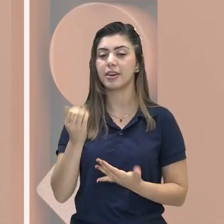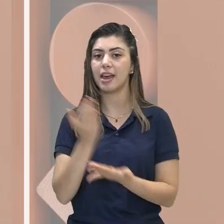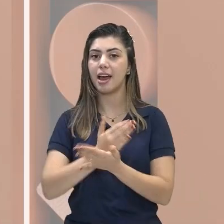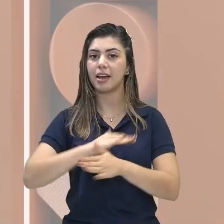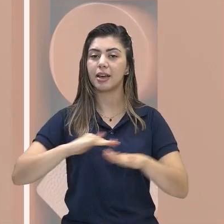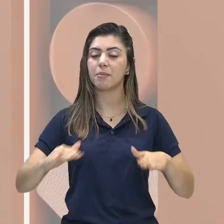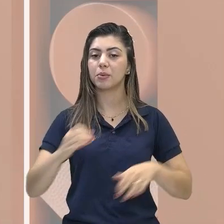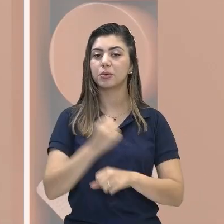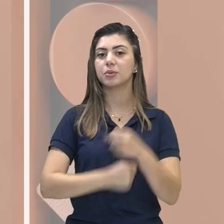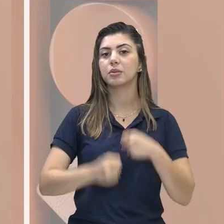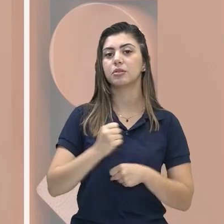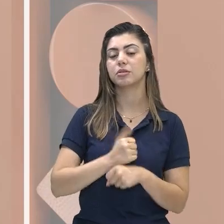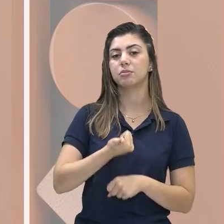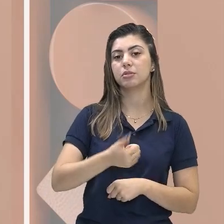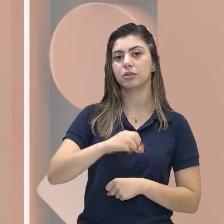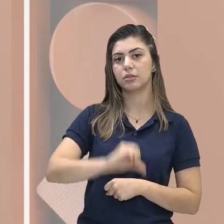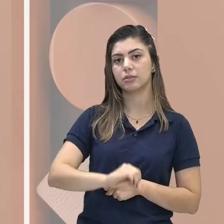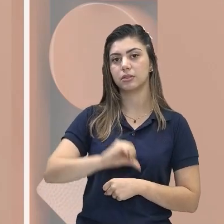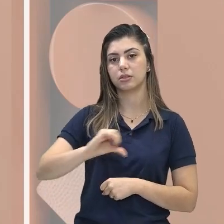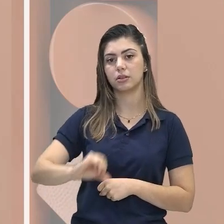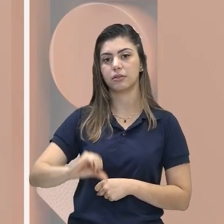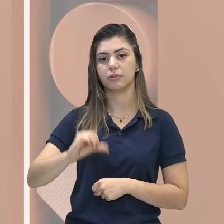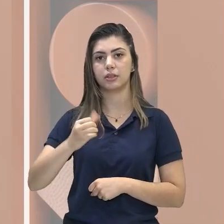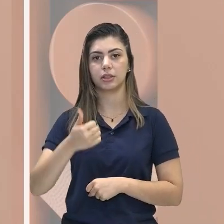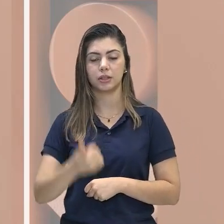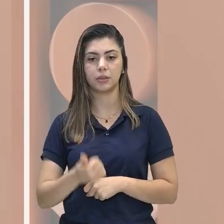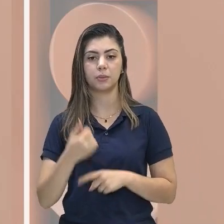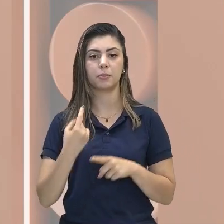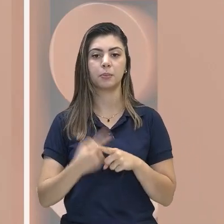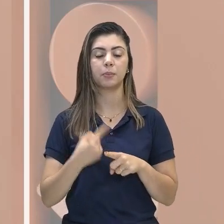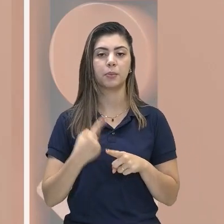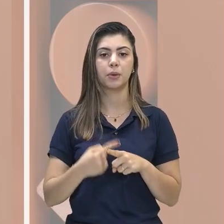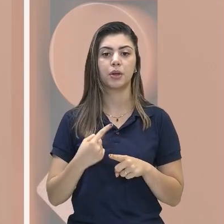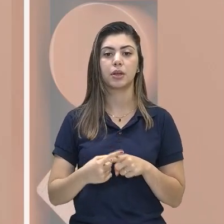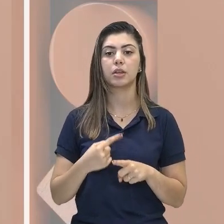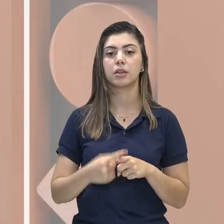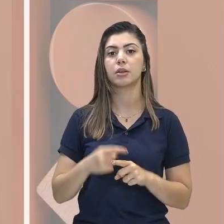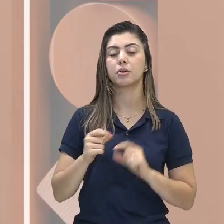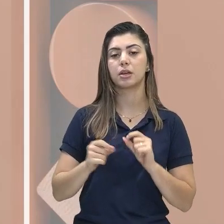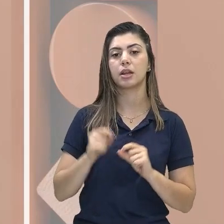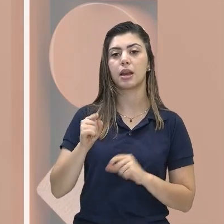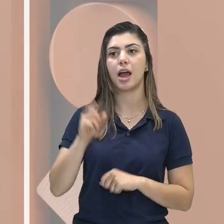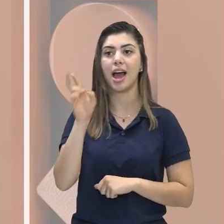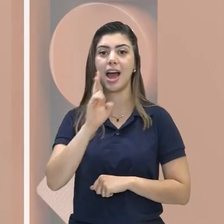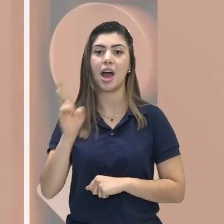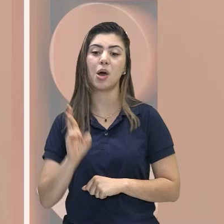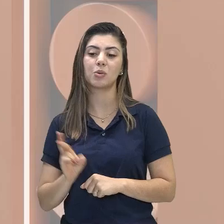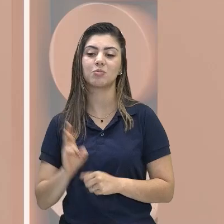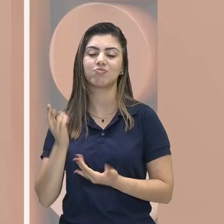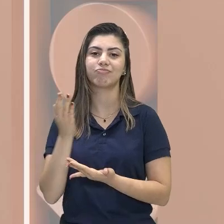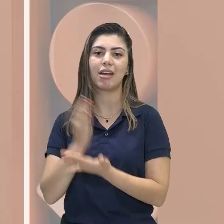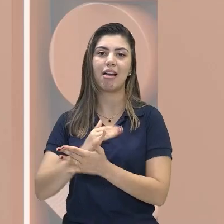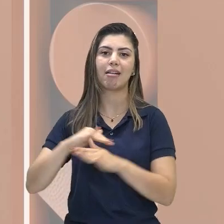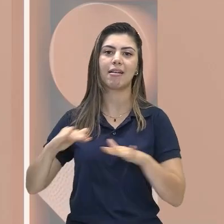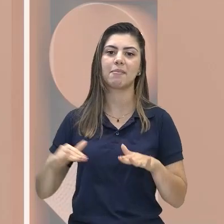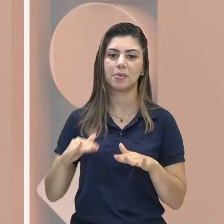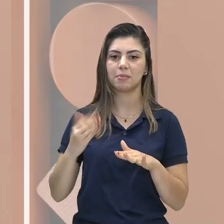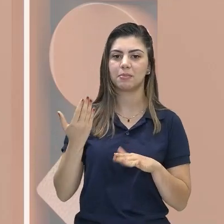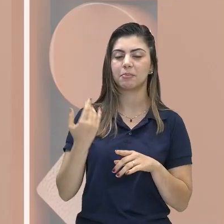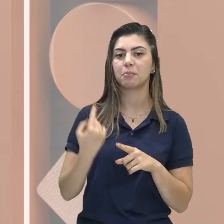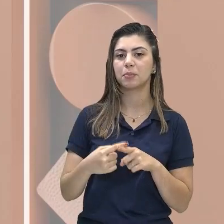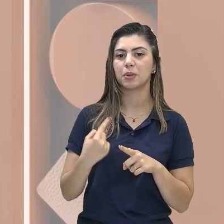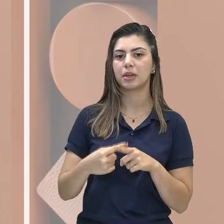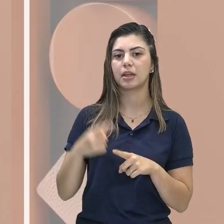em 1991, com a dissolução da União Soviética. O Muro de Berlim ele